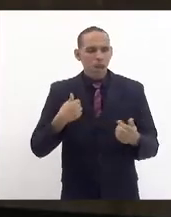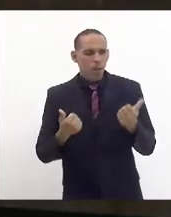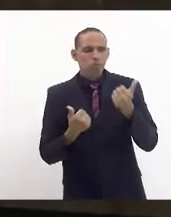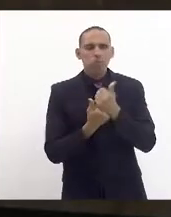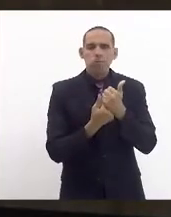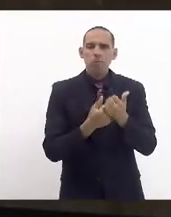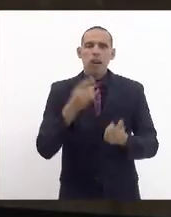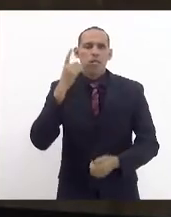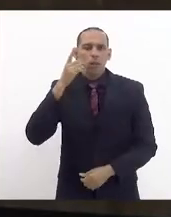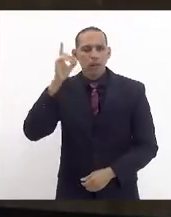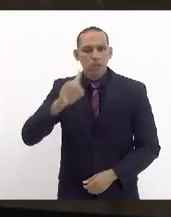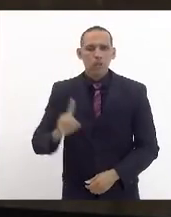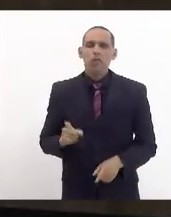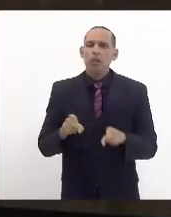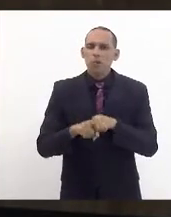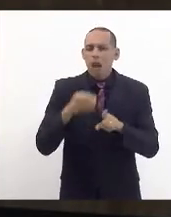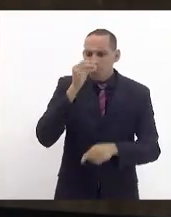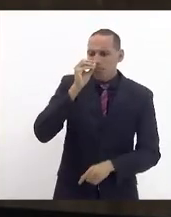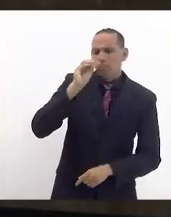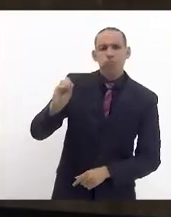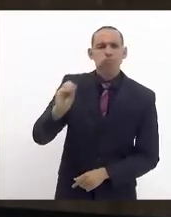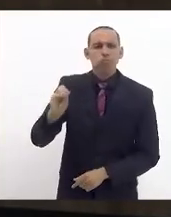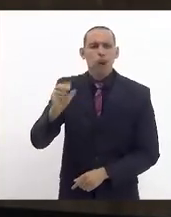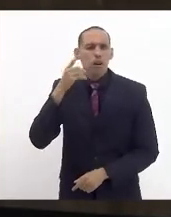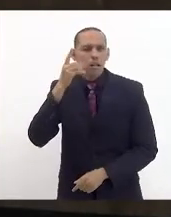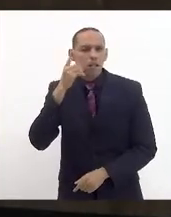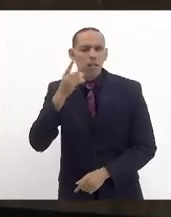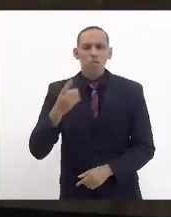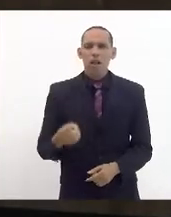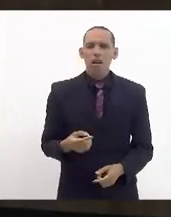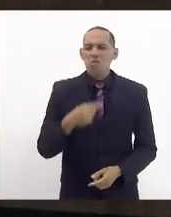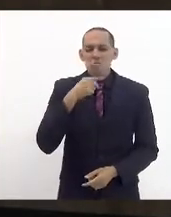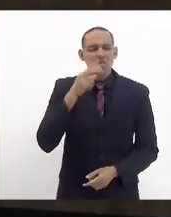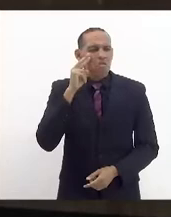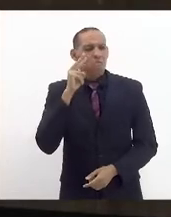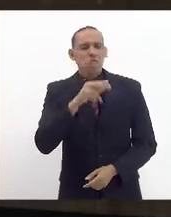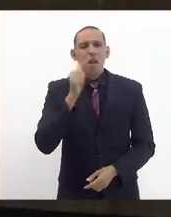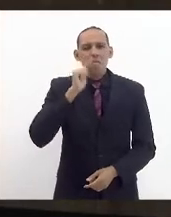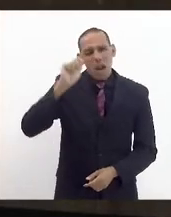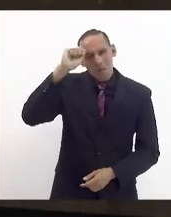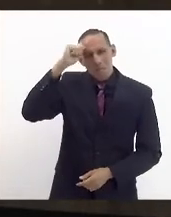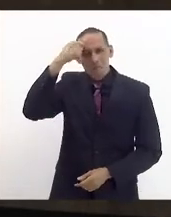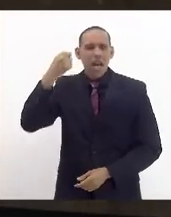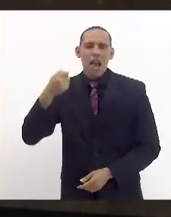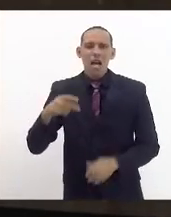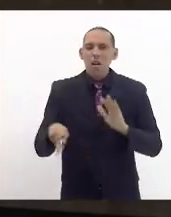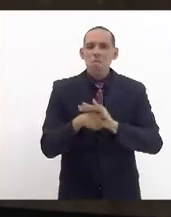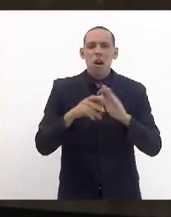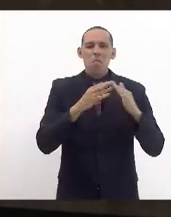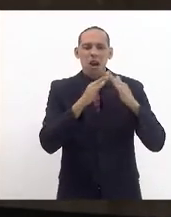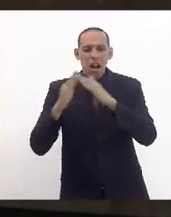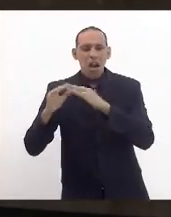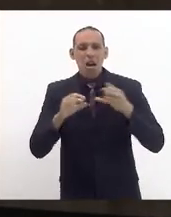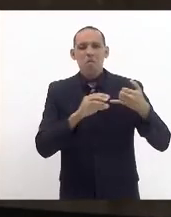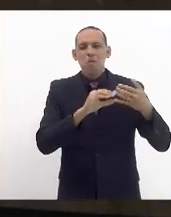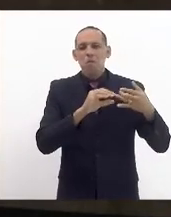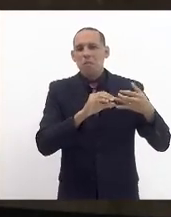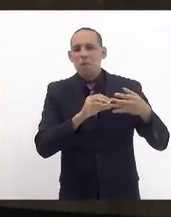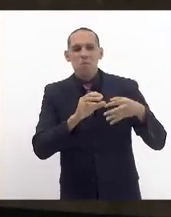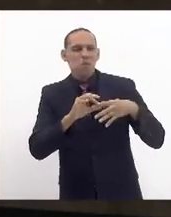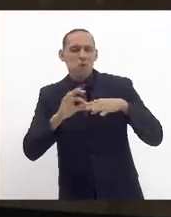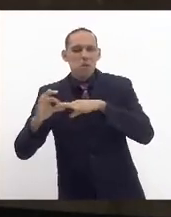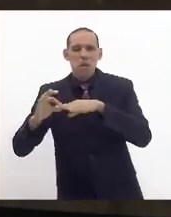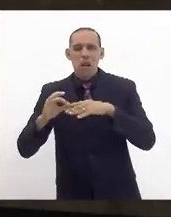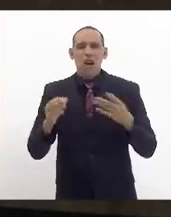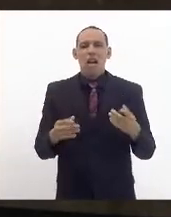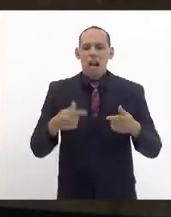Dani Monteiro e meu repúdio a esses deputados que não conseguem ver uma mulher preta da favela e da periferia discutindo cara a cara aqui